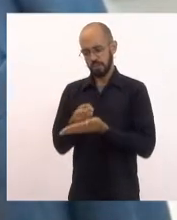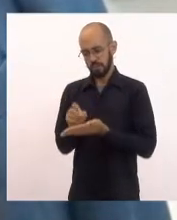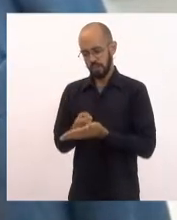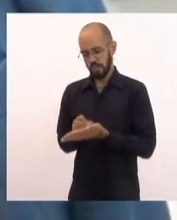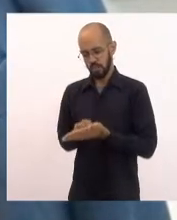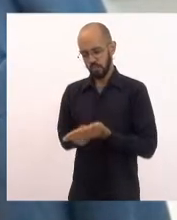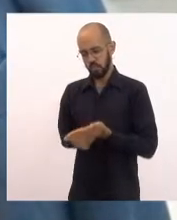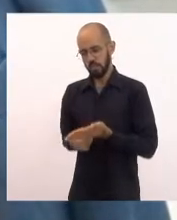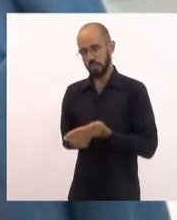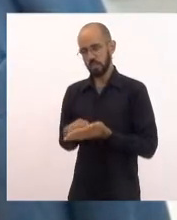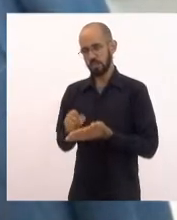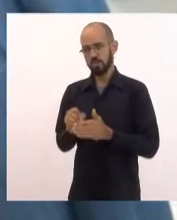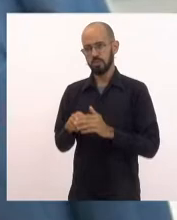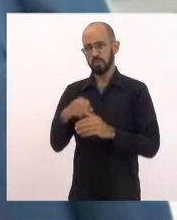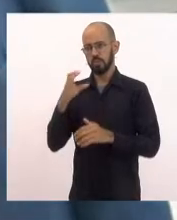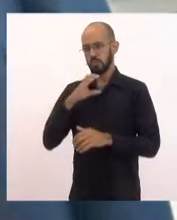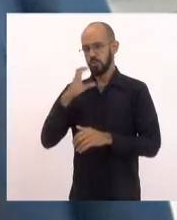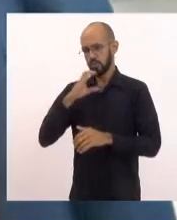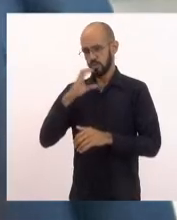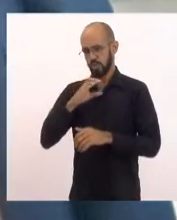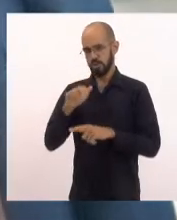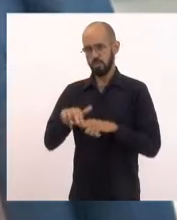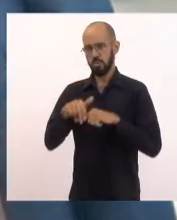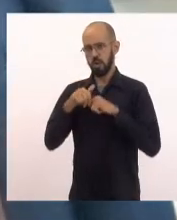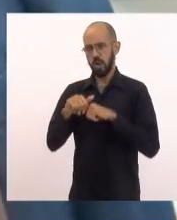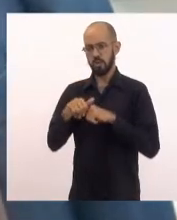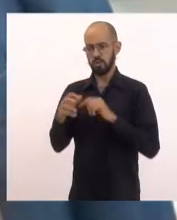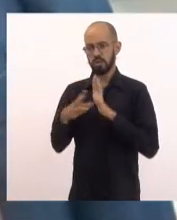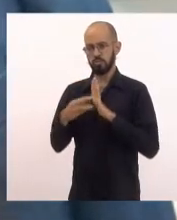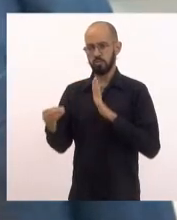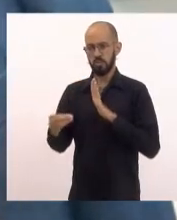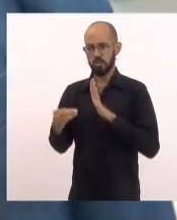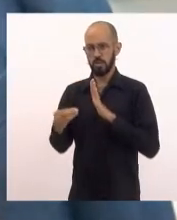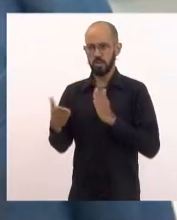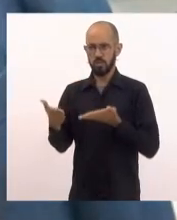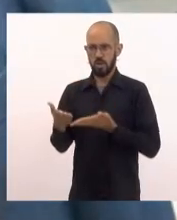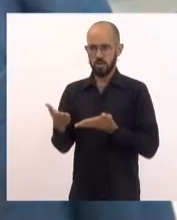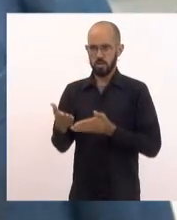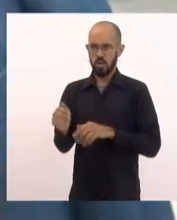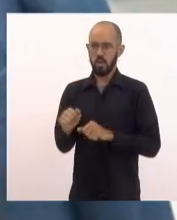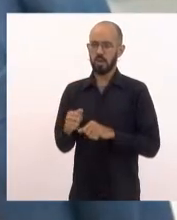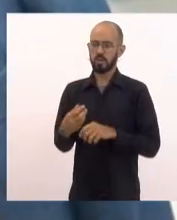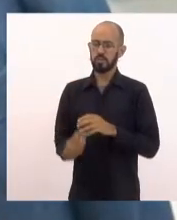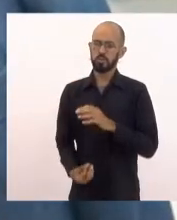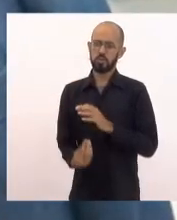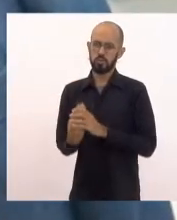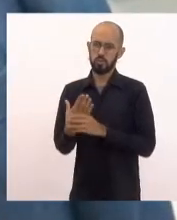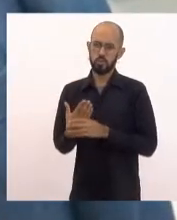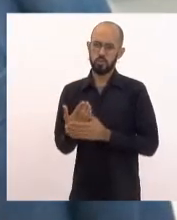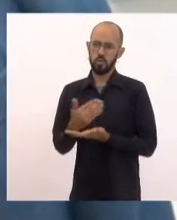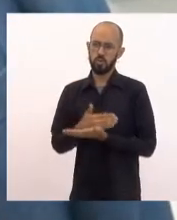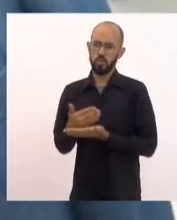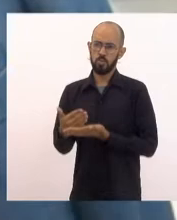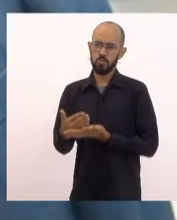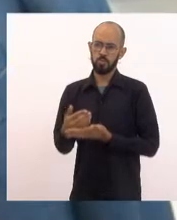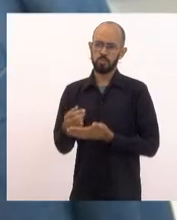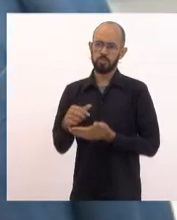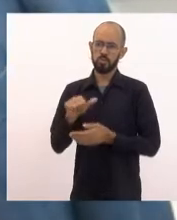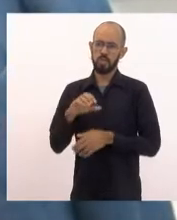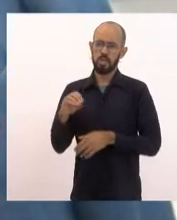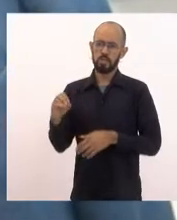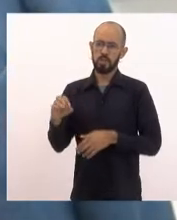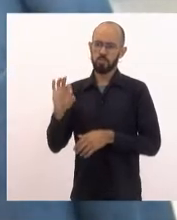regime de urgência, por conta desse modelo que adotamos no início desse ano de 100%